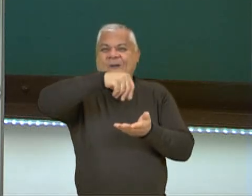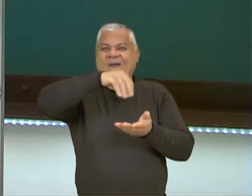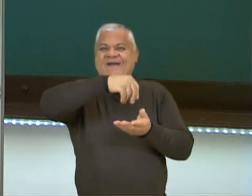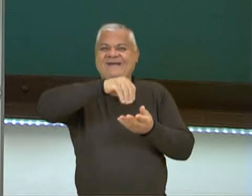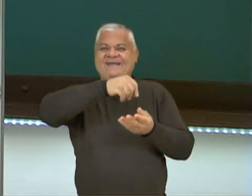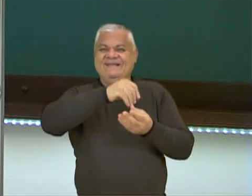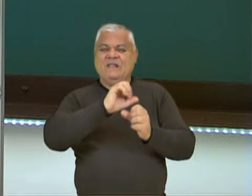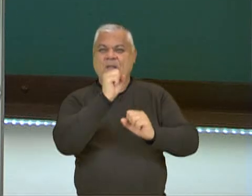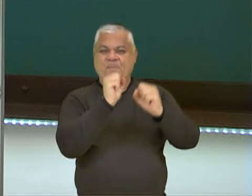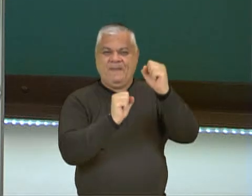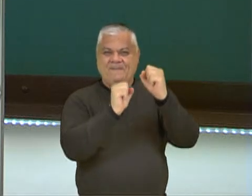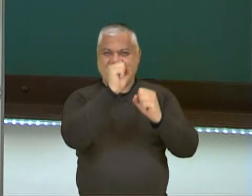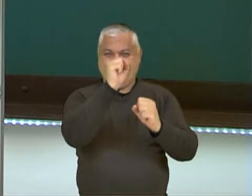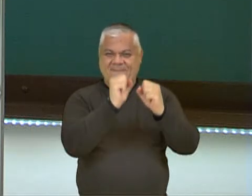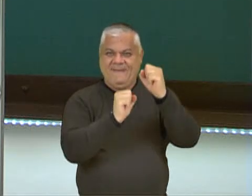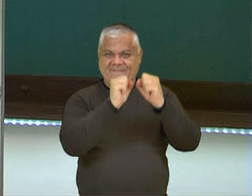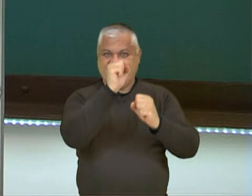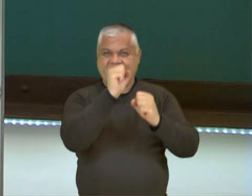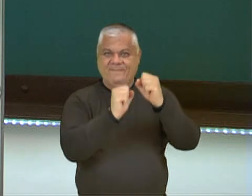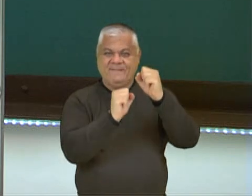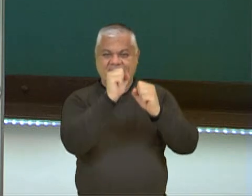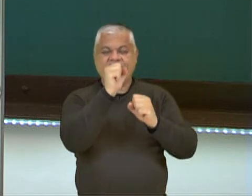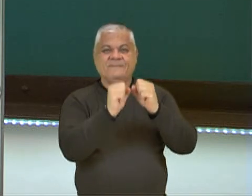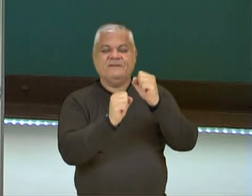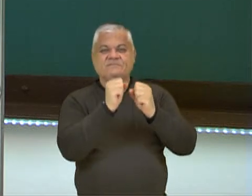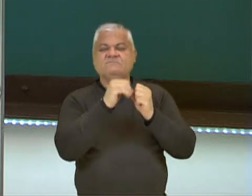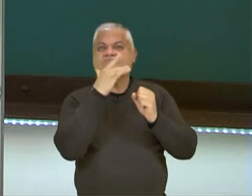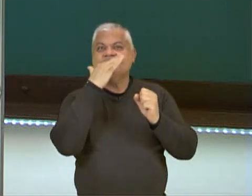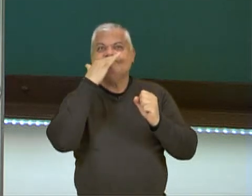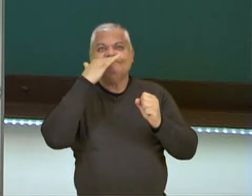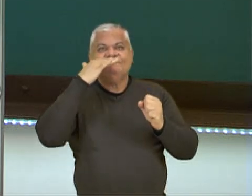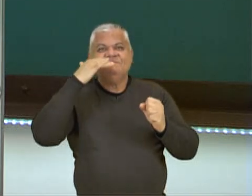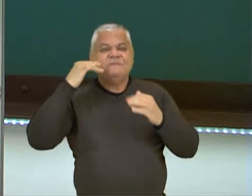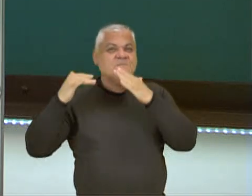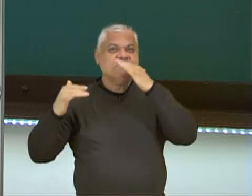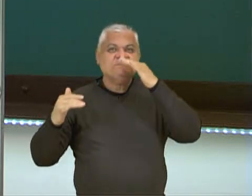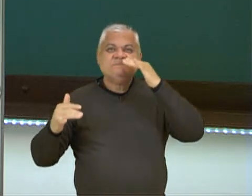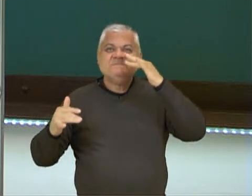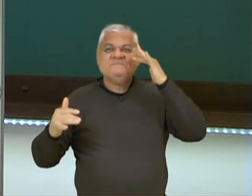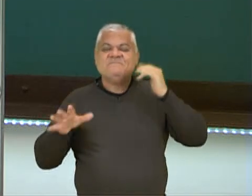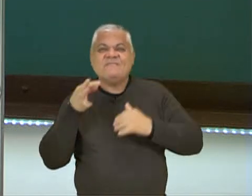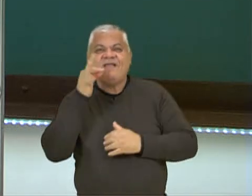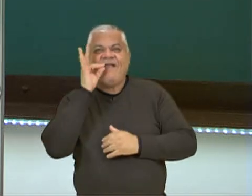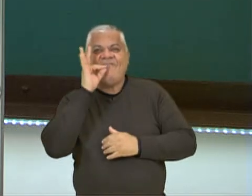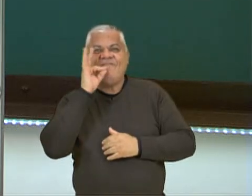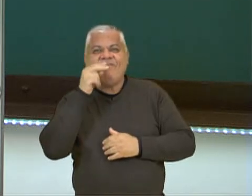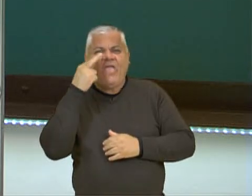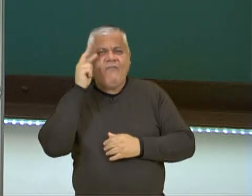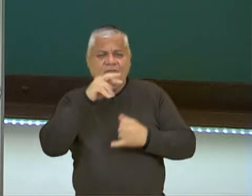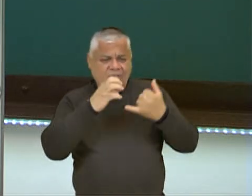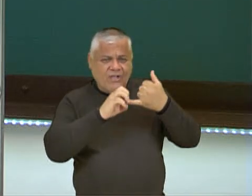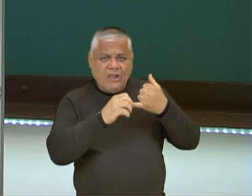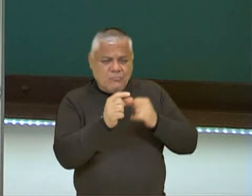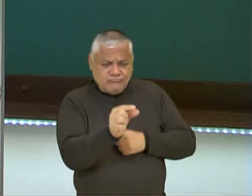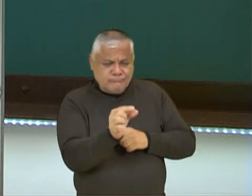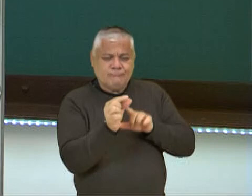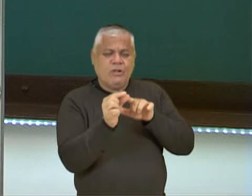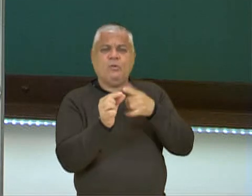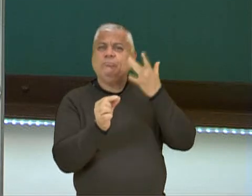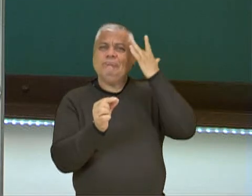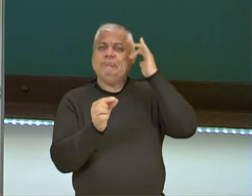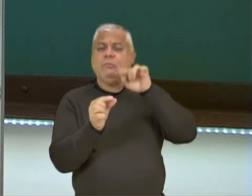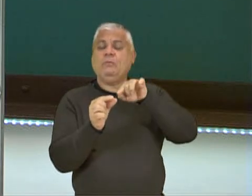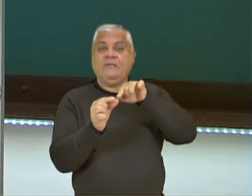nós entendemos como café. Porque tem muita gente que olha o grão do café e não conhece, não sabe o que é.